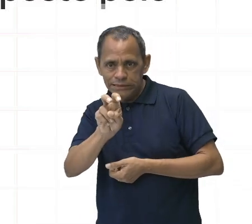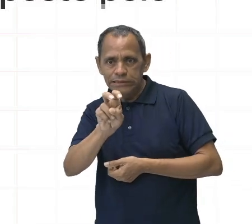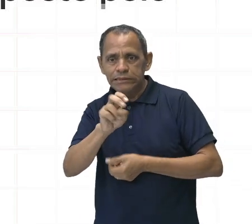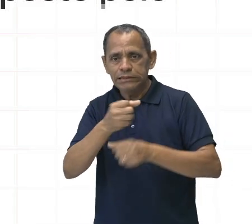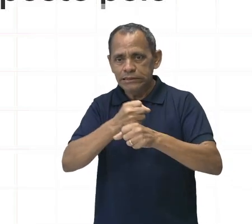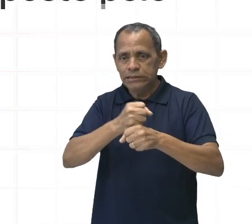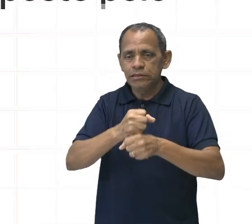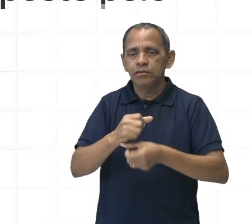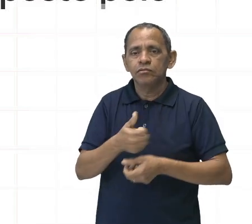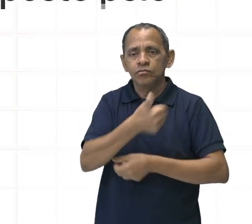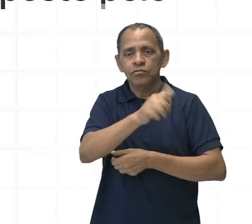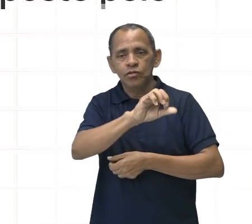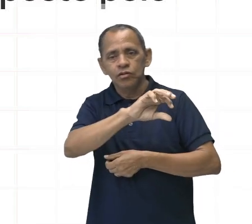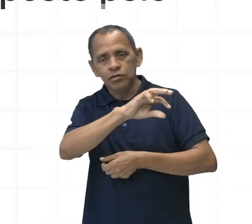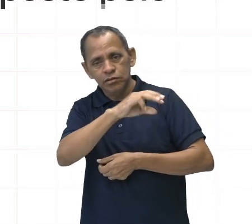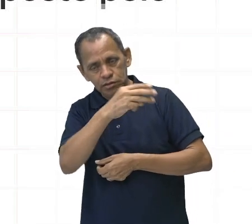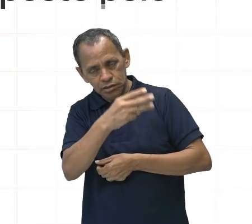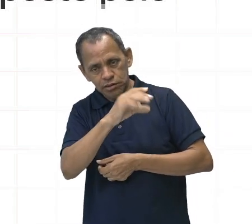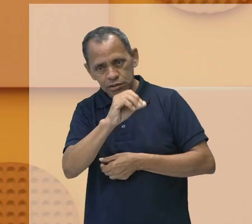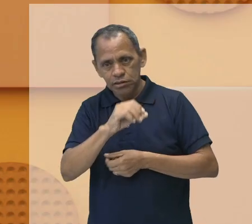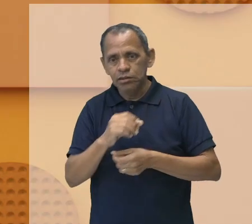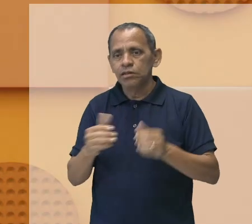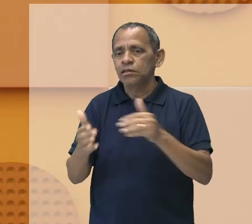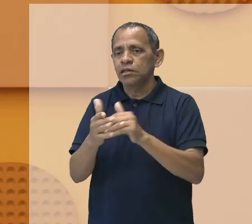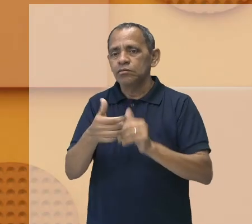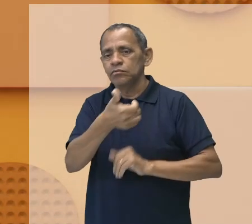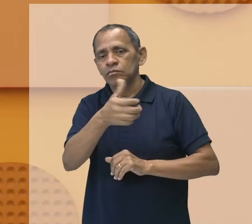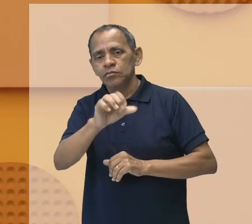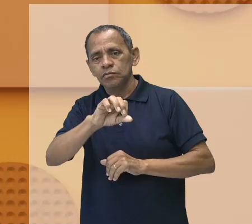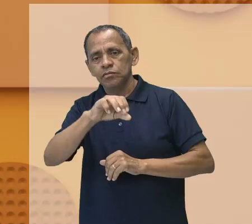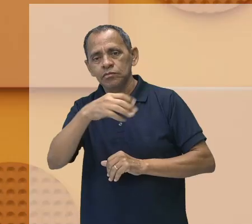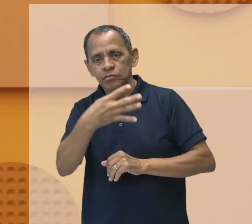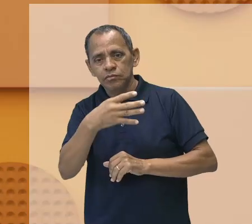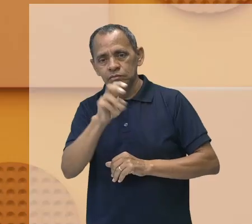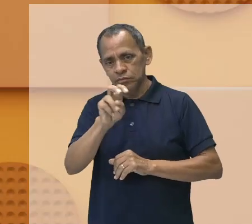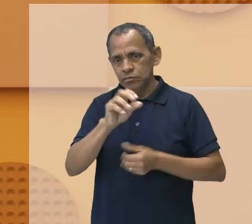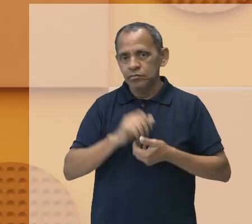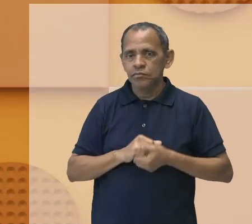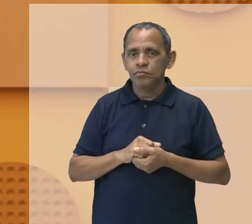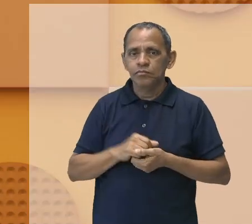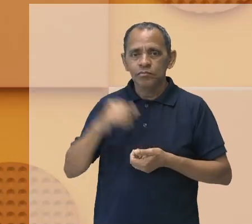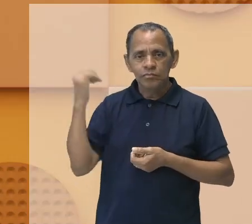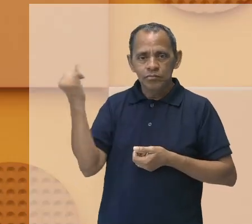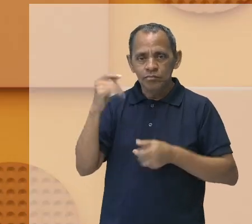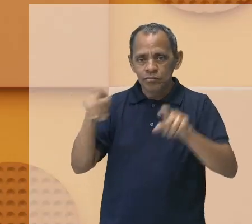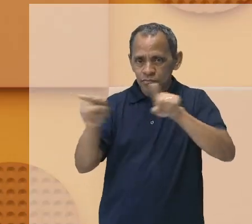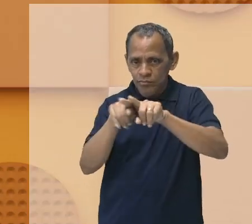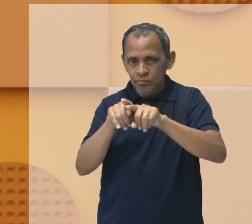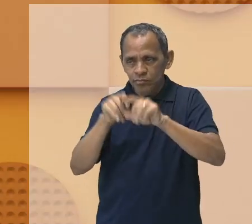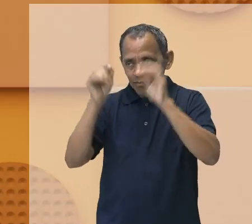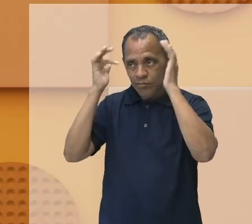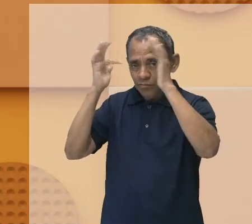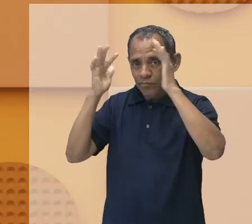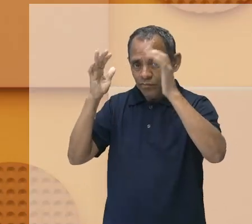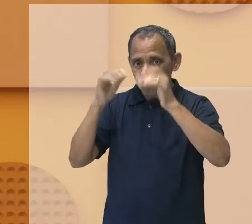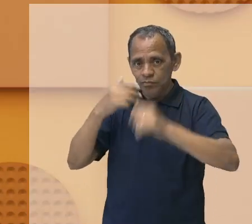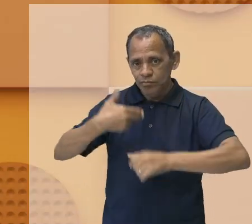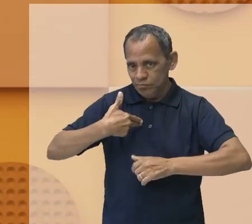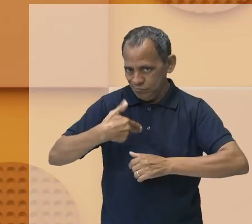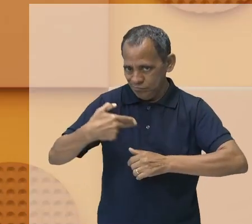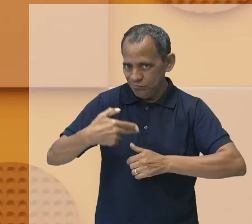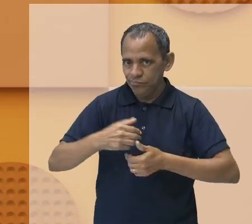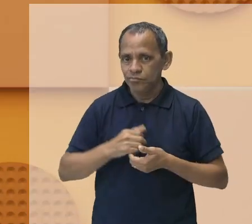anos, de 30 a 45. Algo que é importante, que essa criação desse imaginário do Getúlio Vargas,